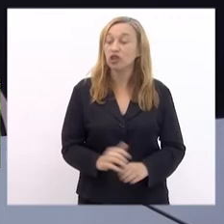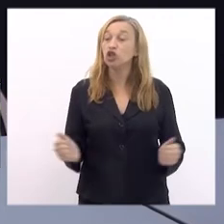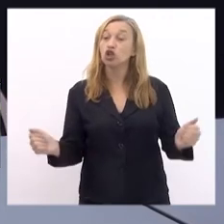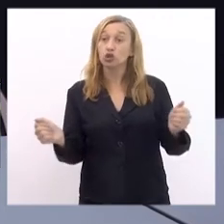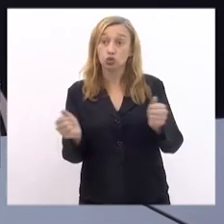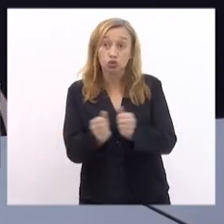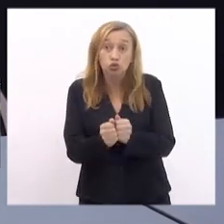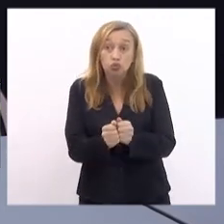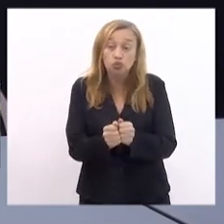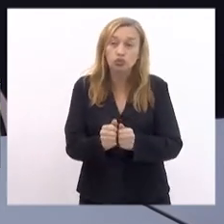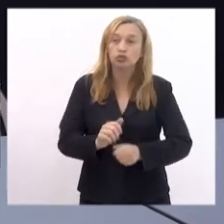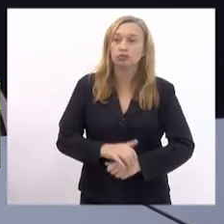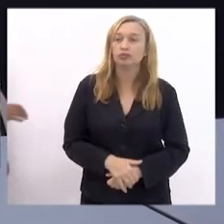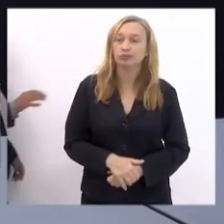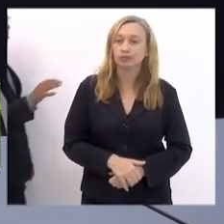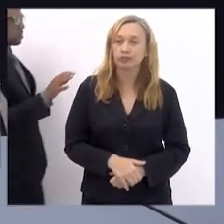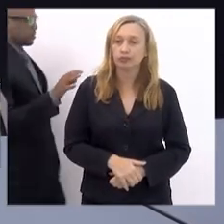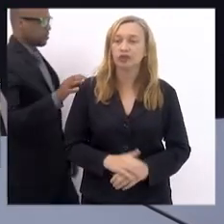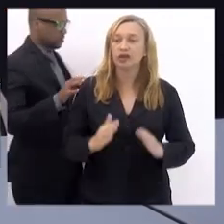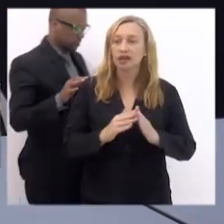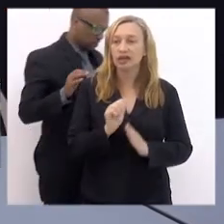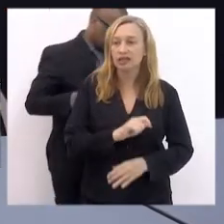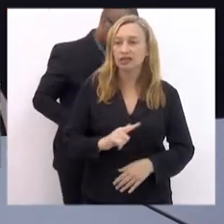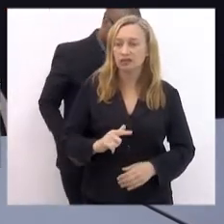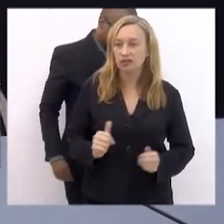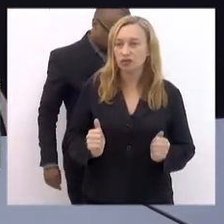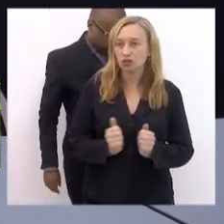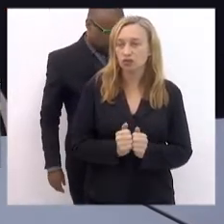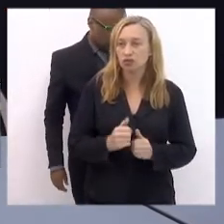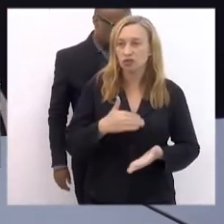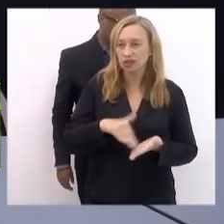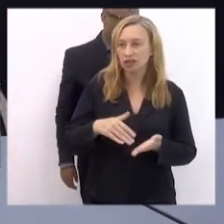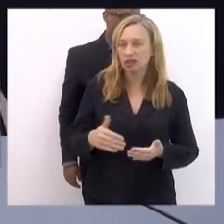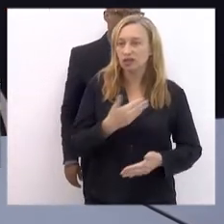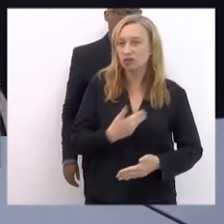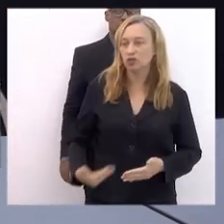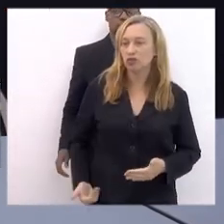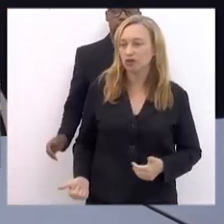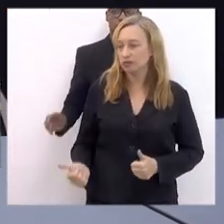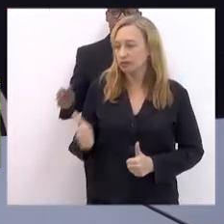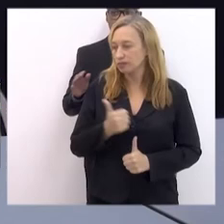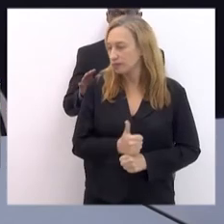junto à Casa Civil, junto ao secretário de governo Bacelar,